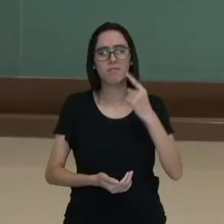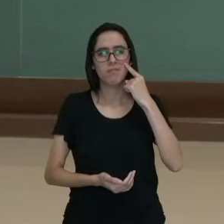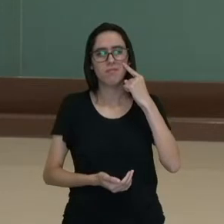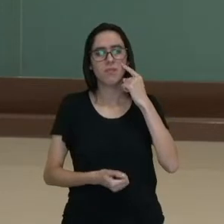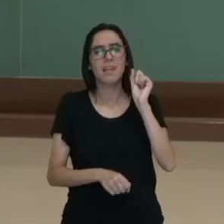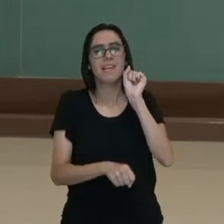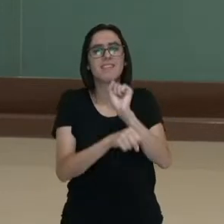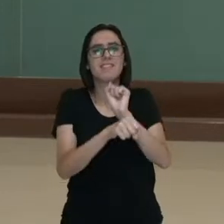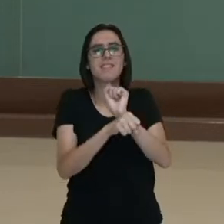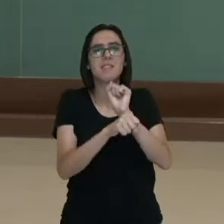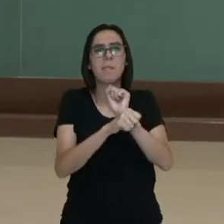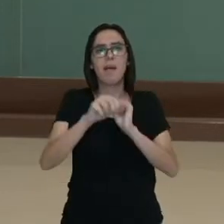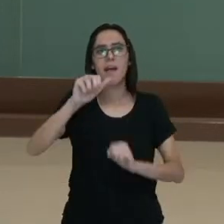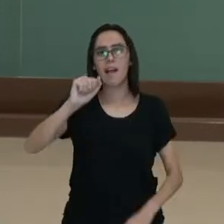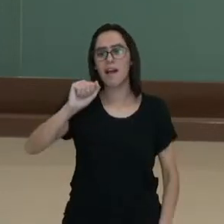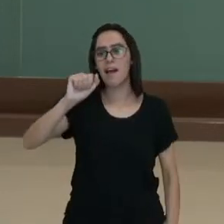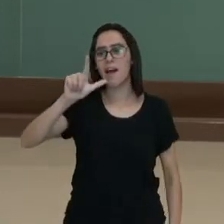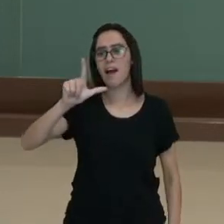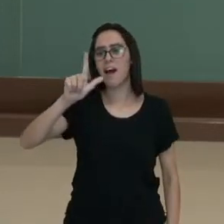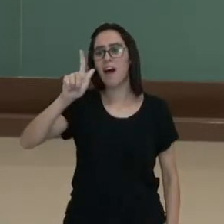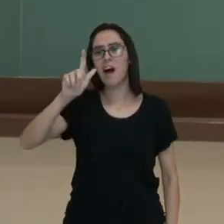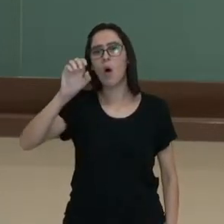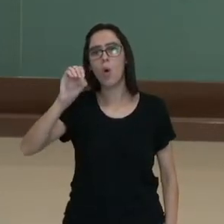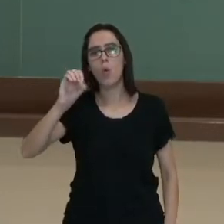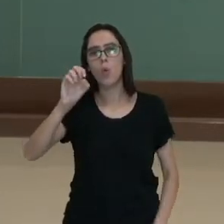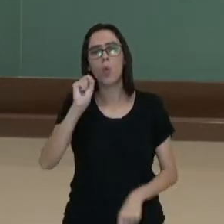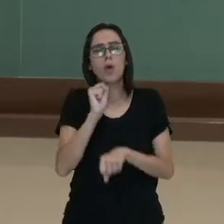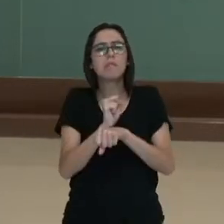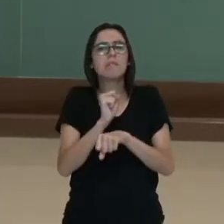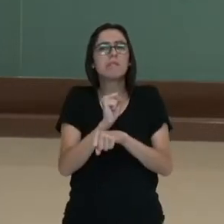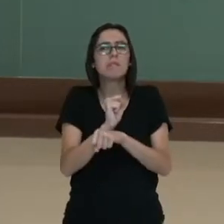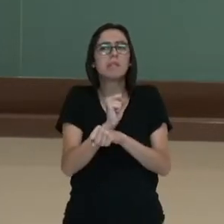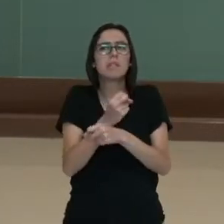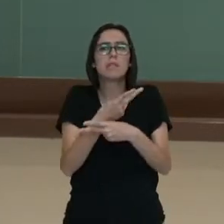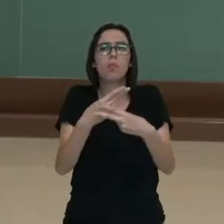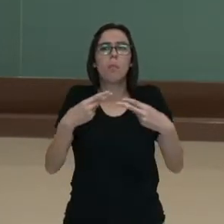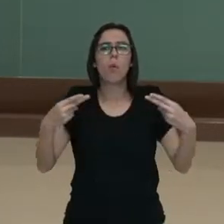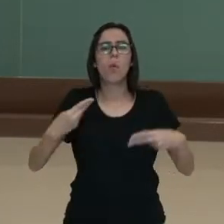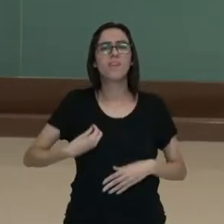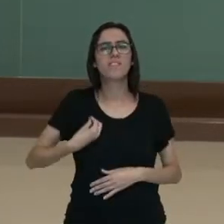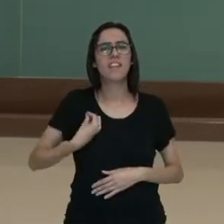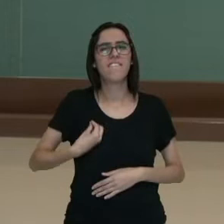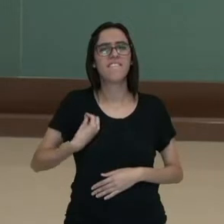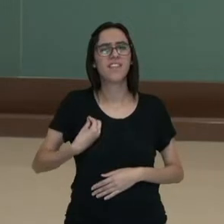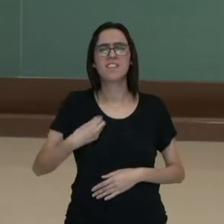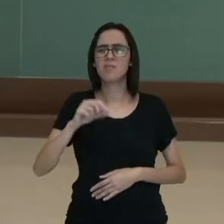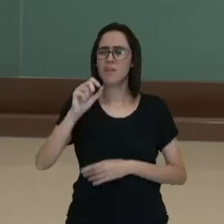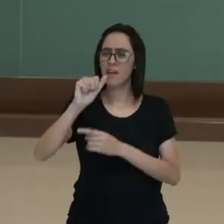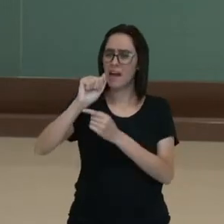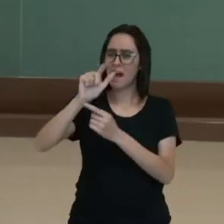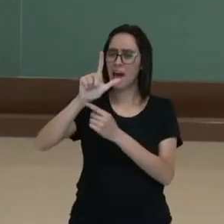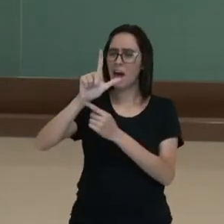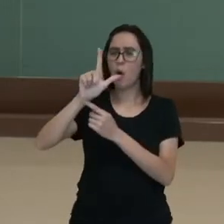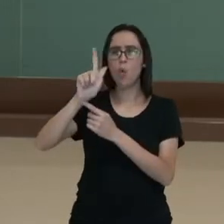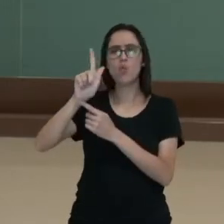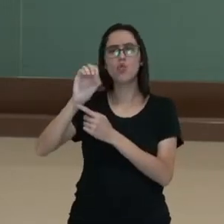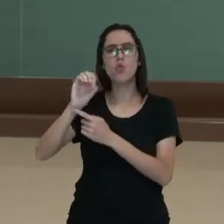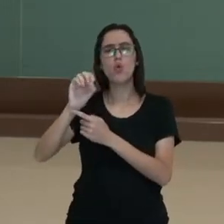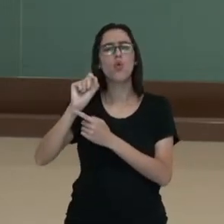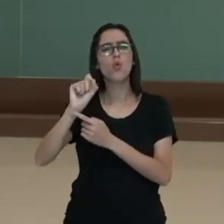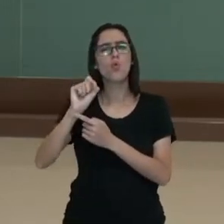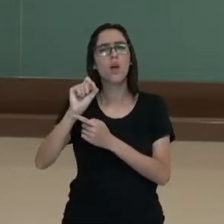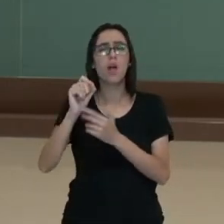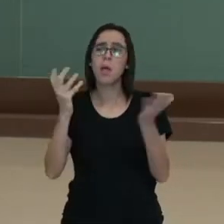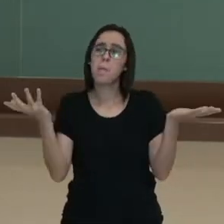esperando algo da vida. O que é esse algo que ele está esperando? Não